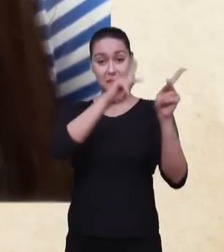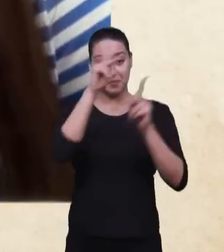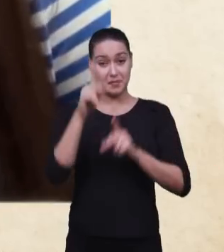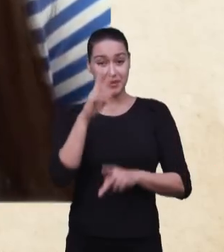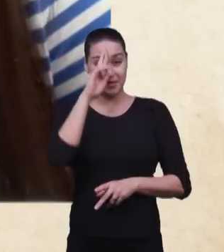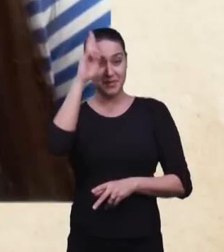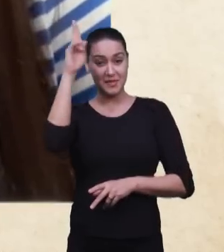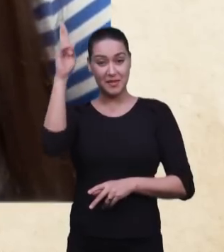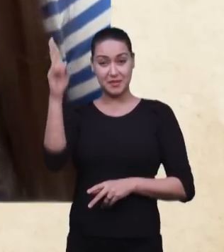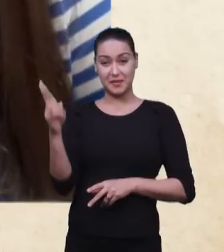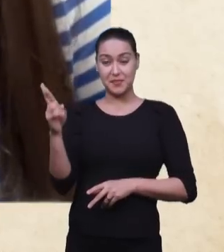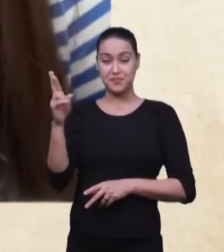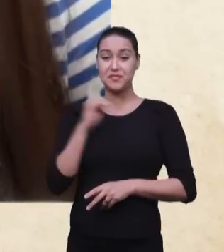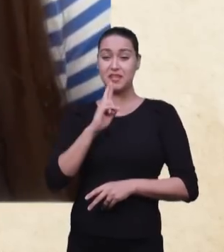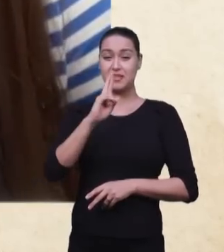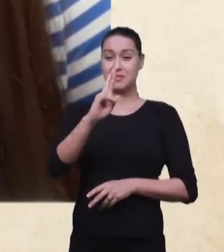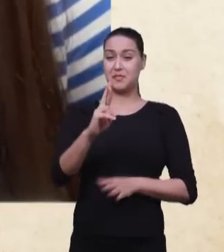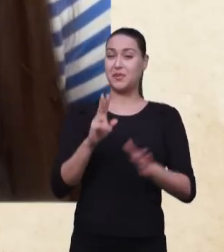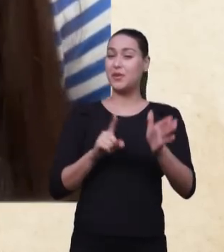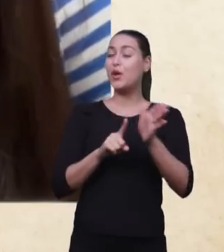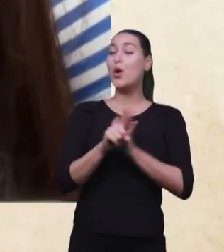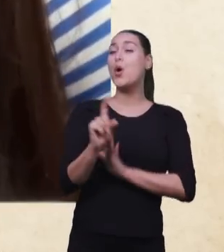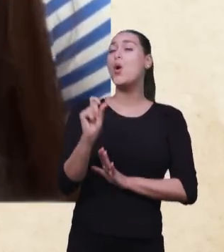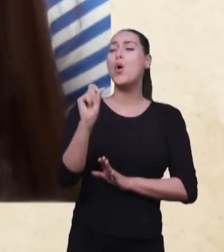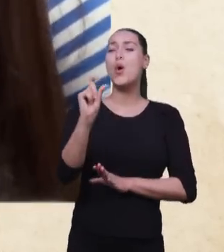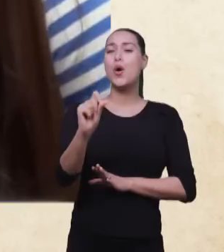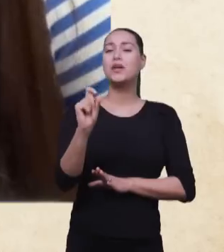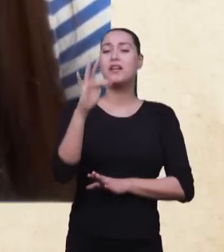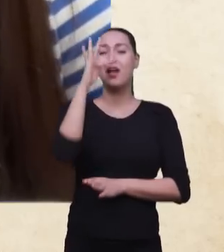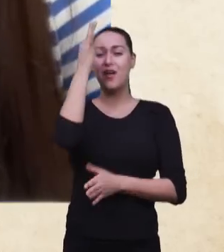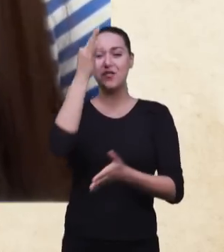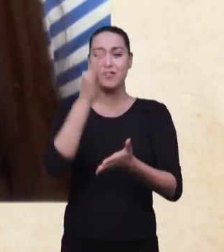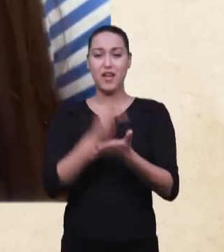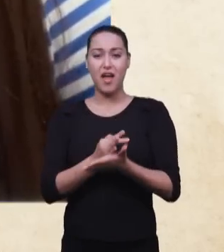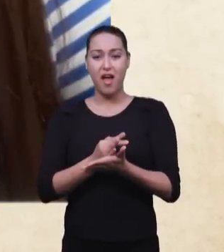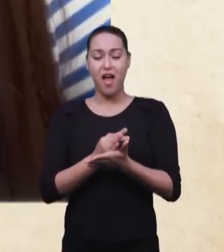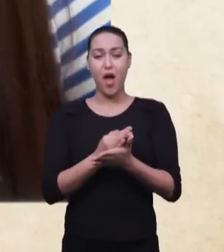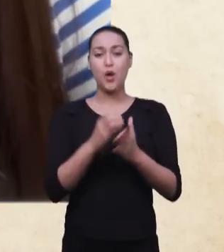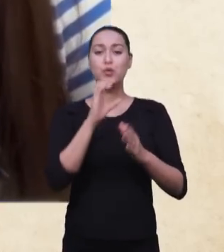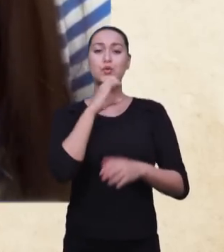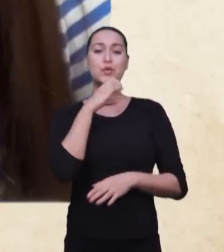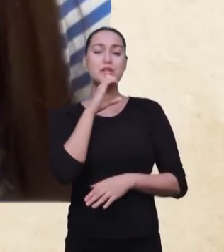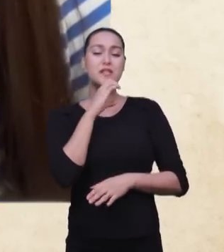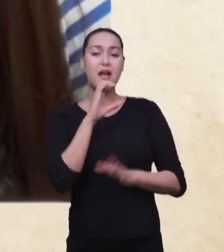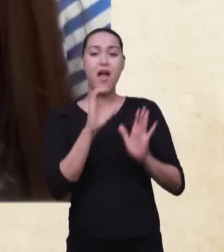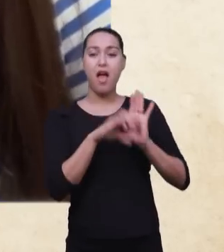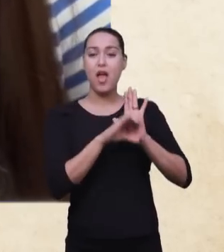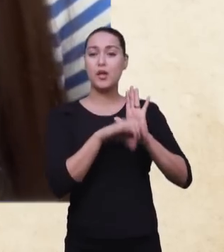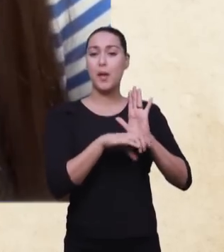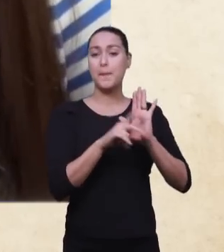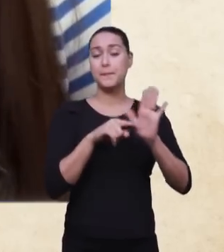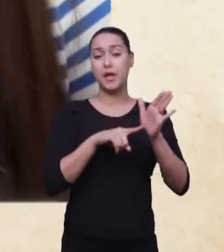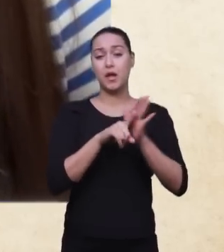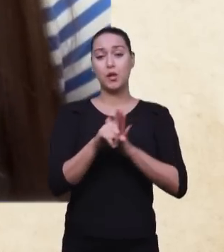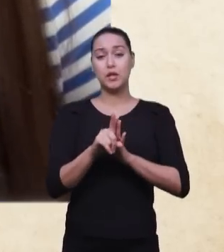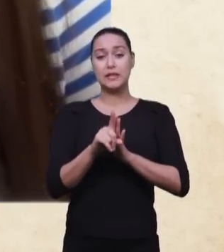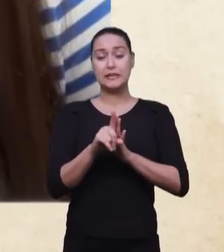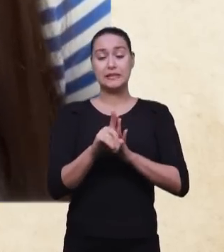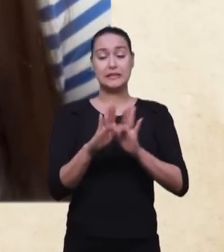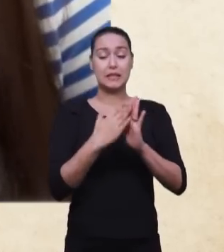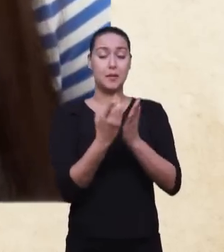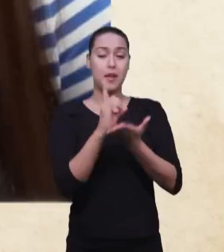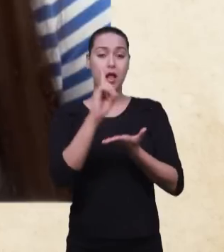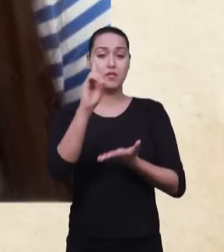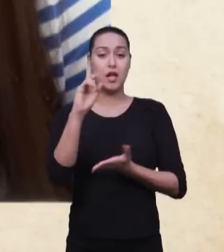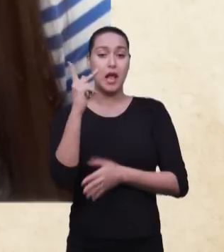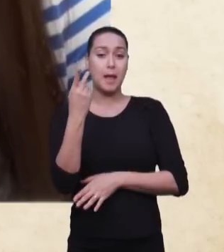A paz do Senhor, irmãos, respondendo à pergunta o que é fé, o conceito dessa pergunta na palavra está em Hebreus